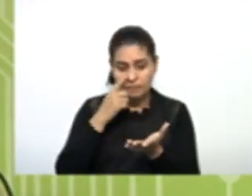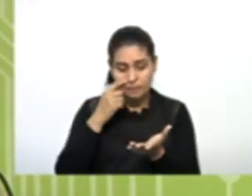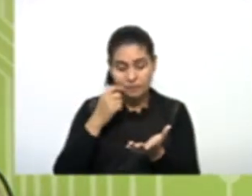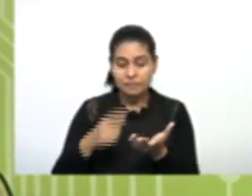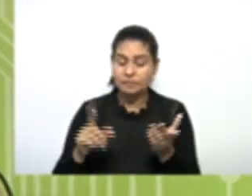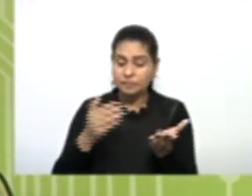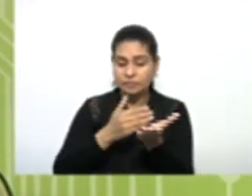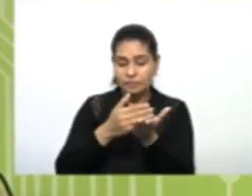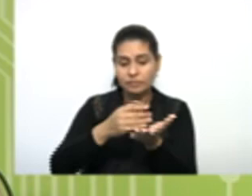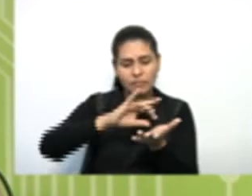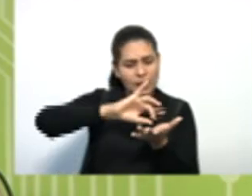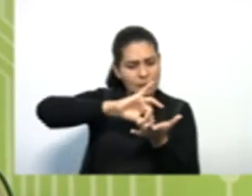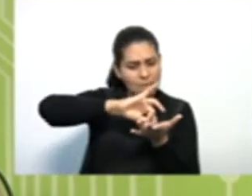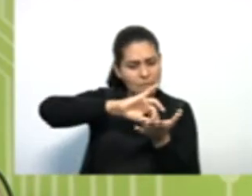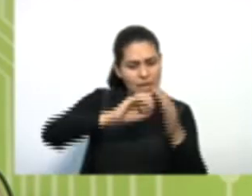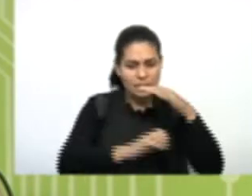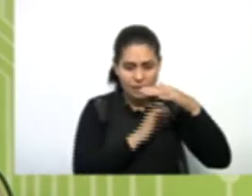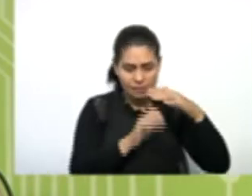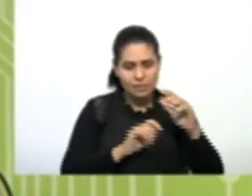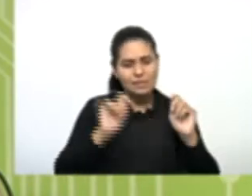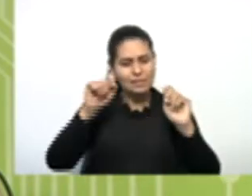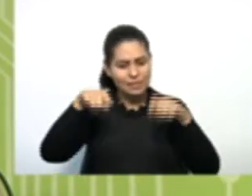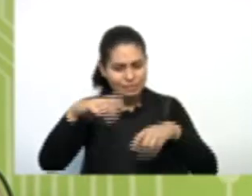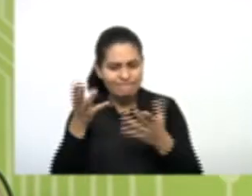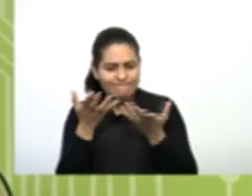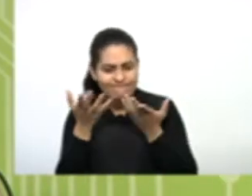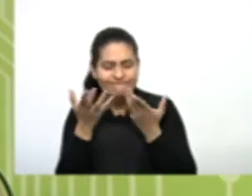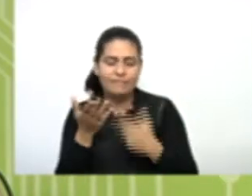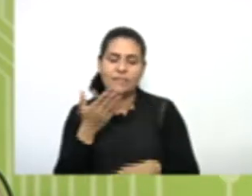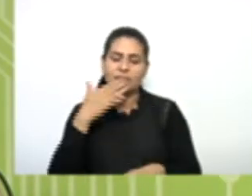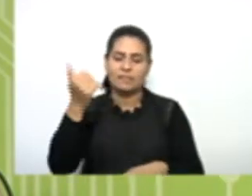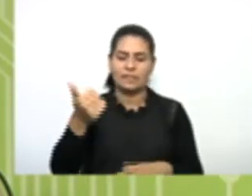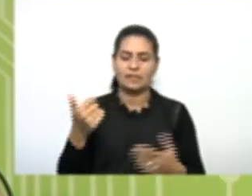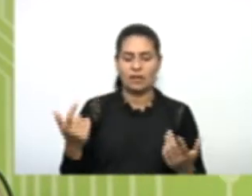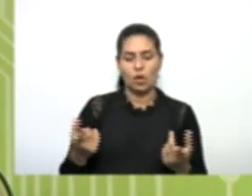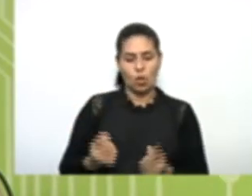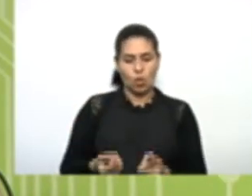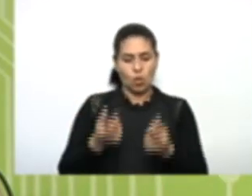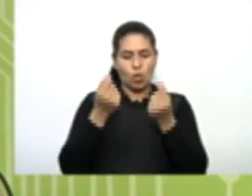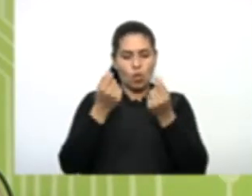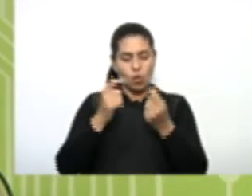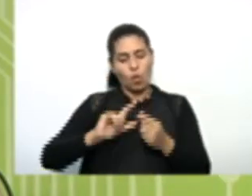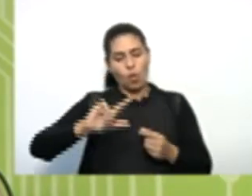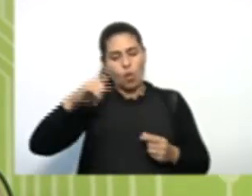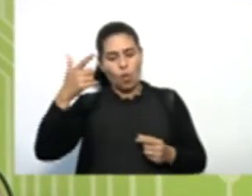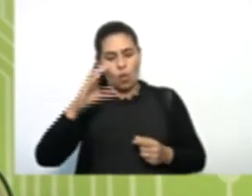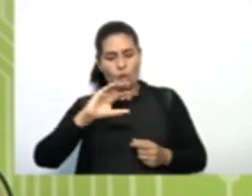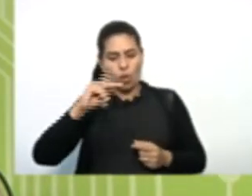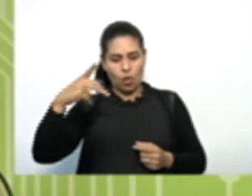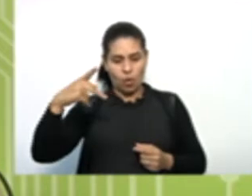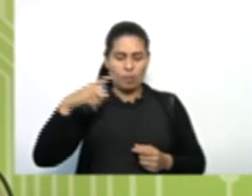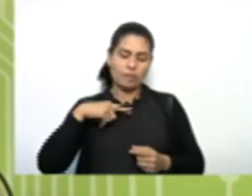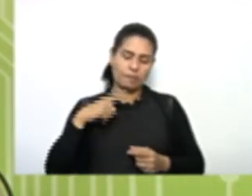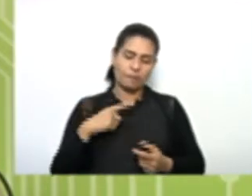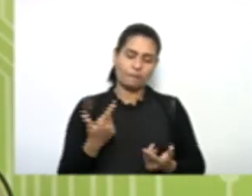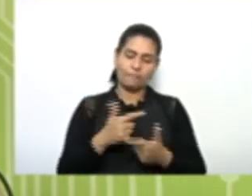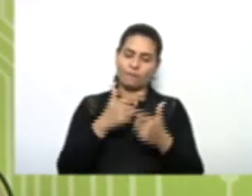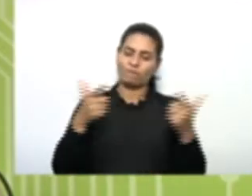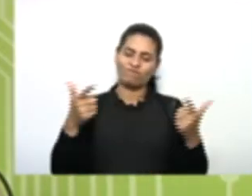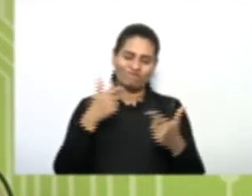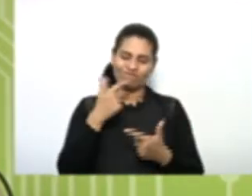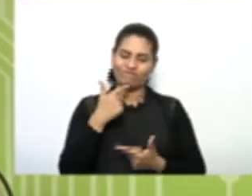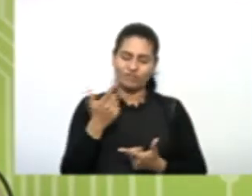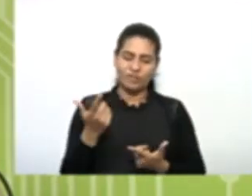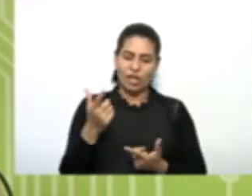originada numa empresa capitalista que tem interesse sim de sempre ter receitas maiores que despesa. Outra originada numa cooperativa